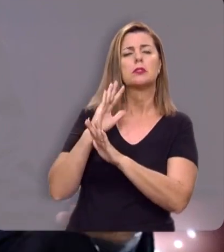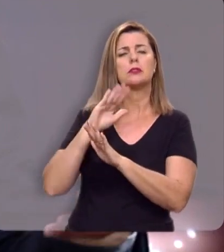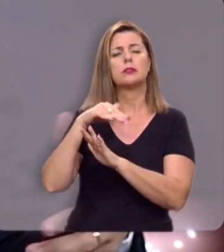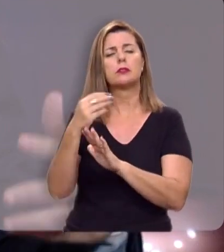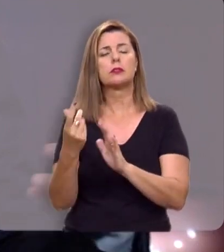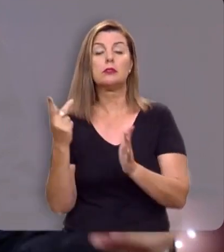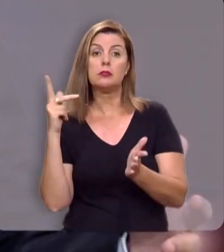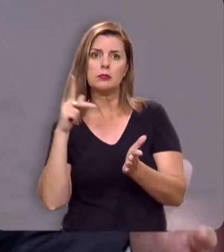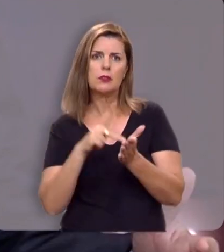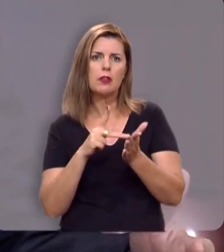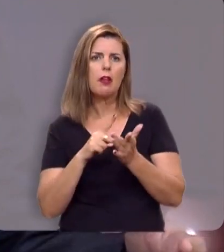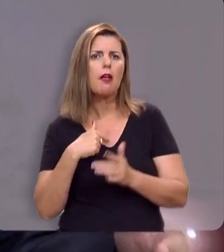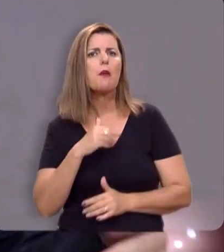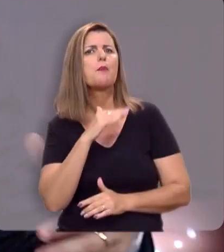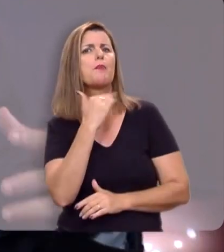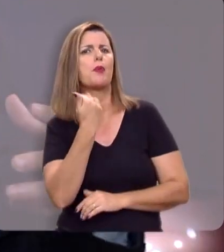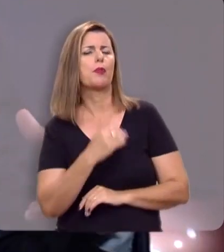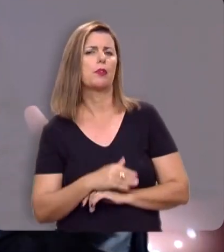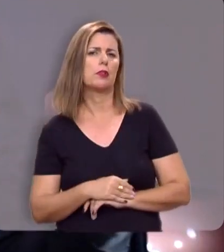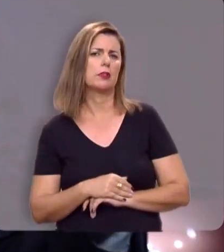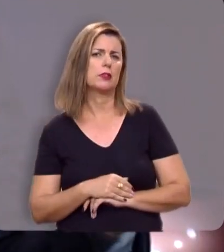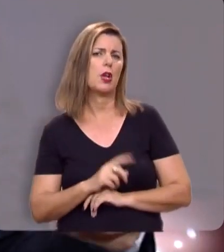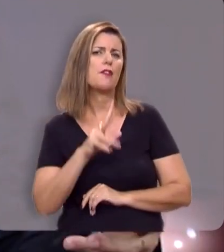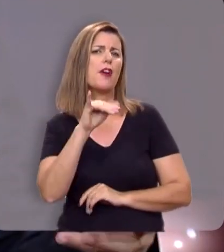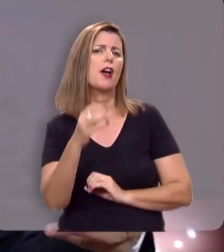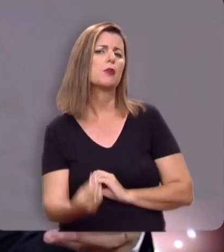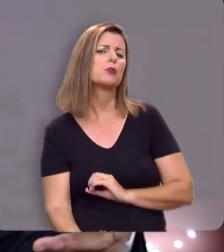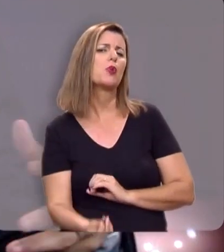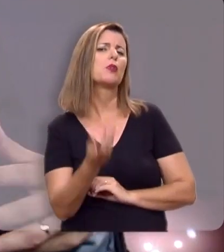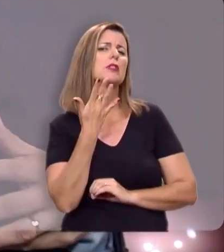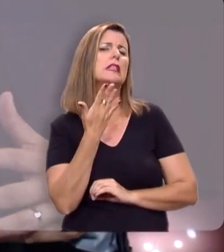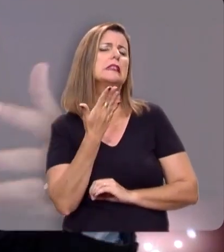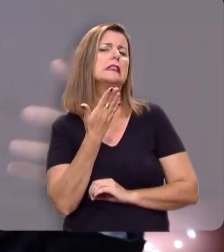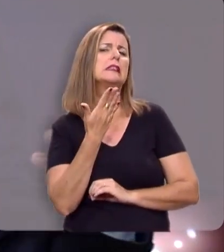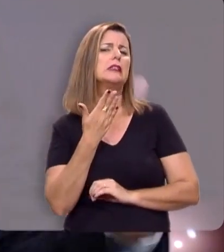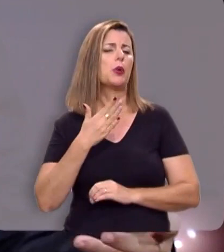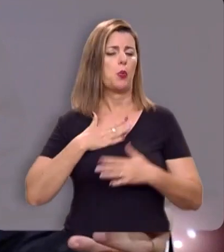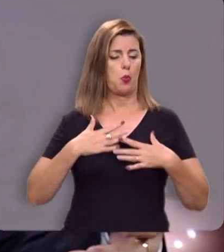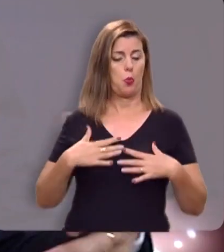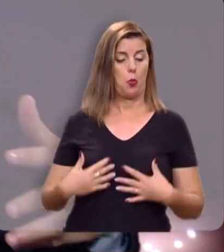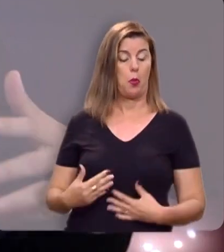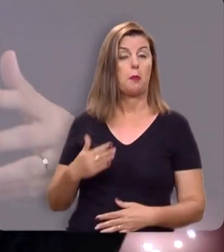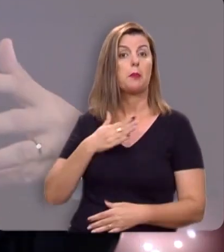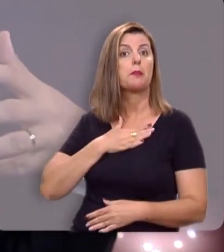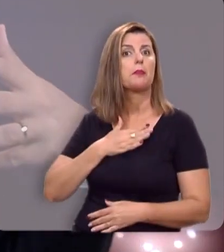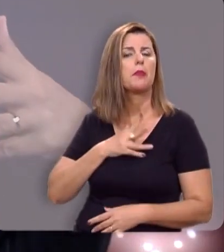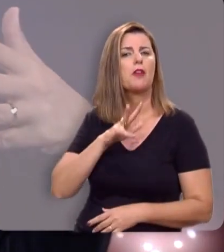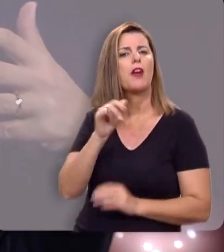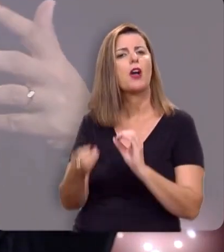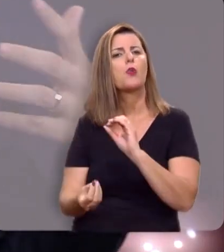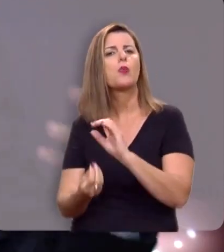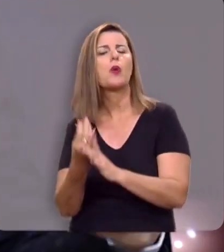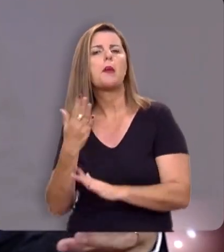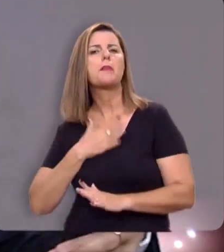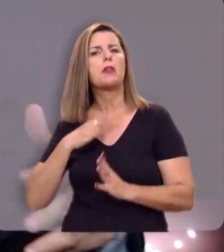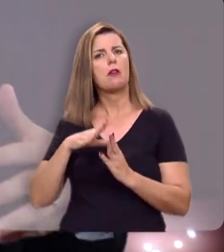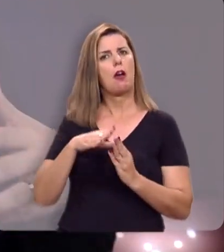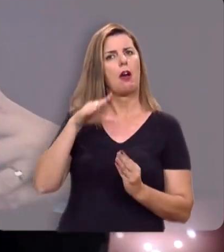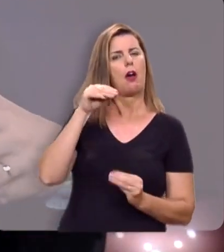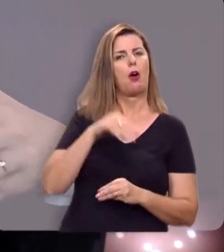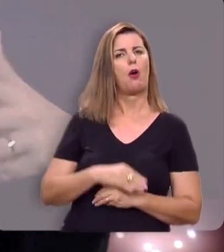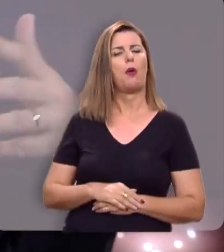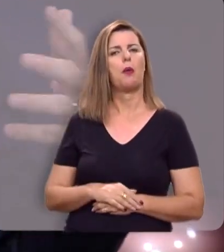quando de fato eu morrer? O que vai acontecer com o meu corpo, o que vai acontecer com a minha